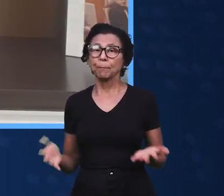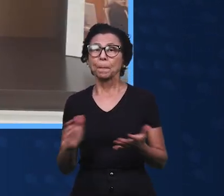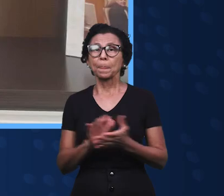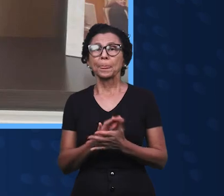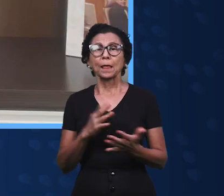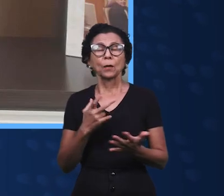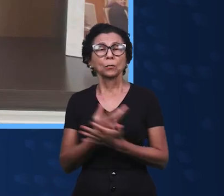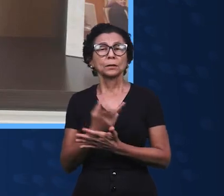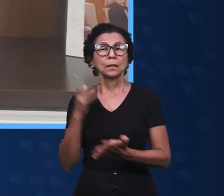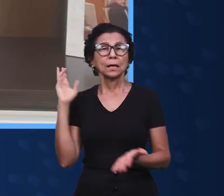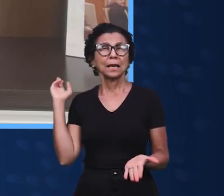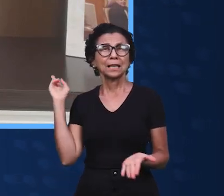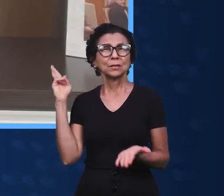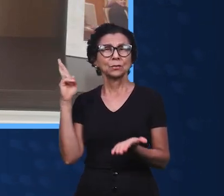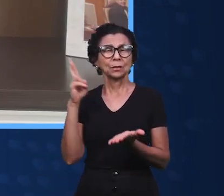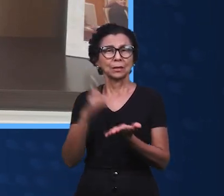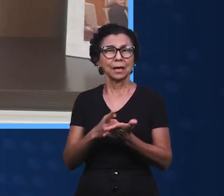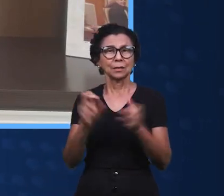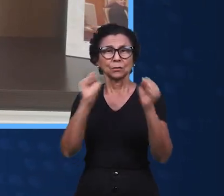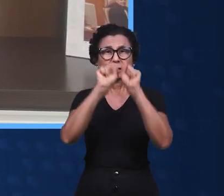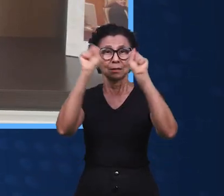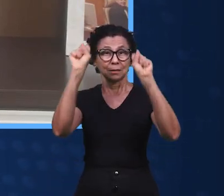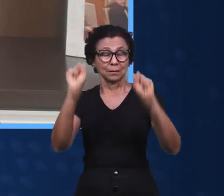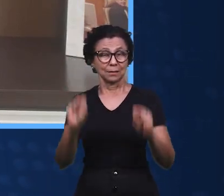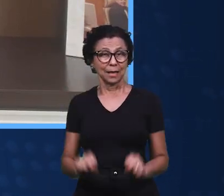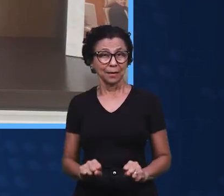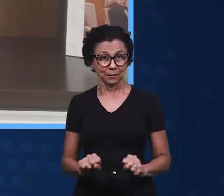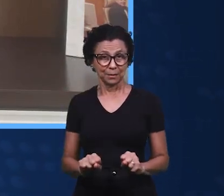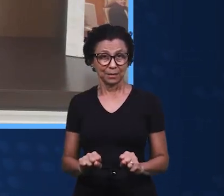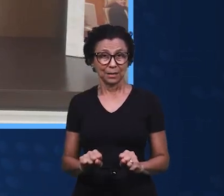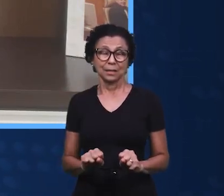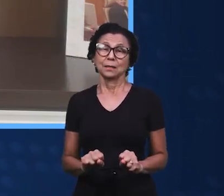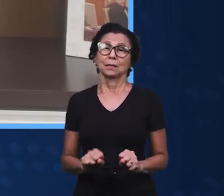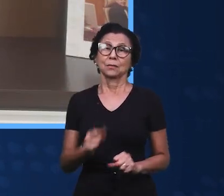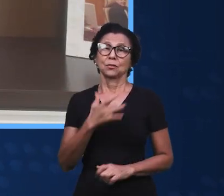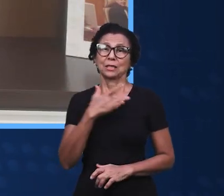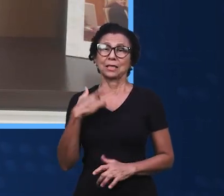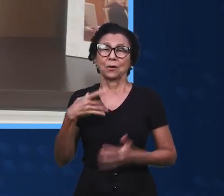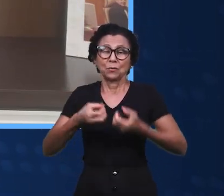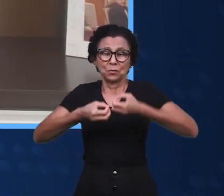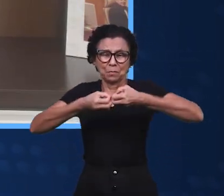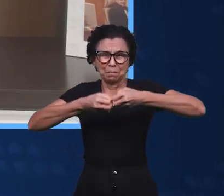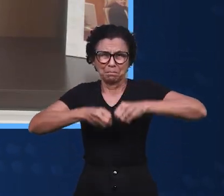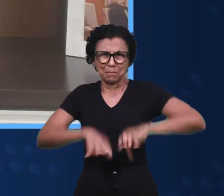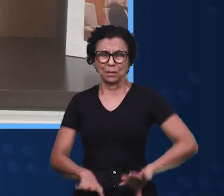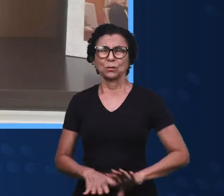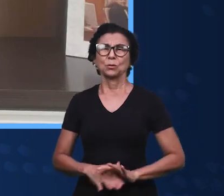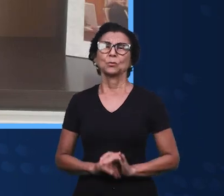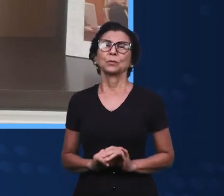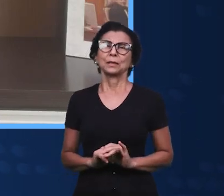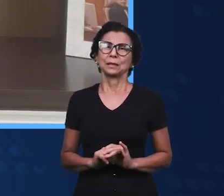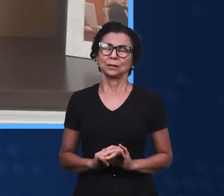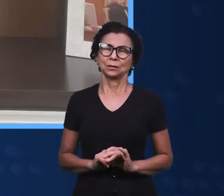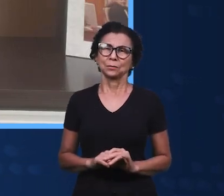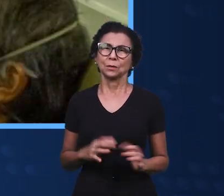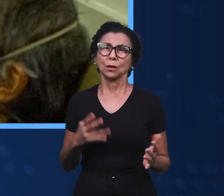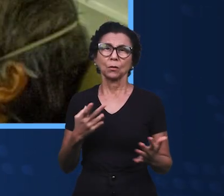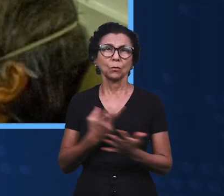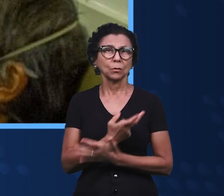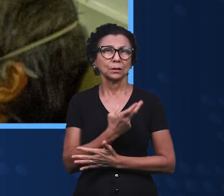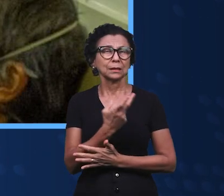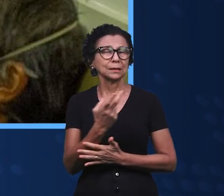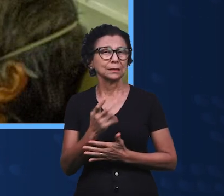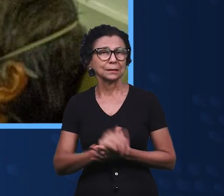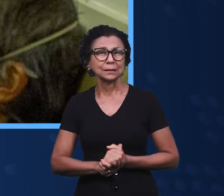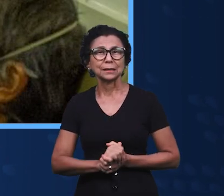a um colapso dos sistemas de saúde, porque houve um aumento exponencial de casos,